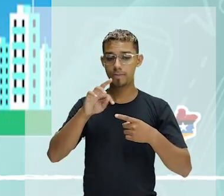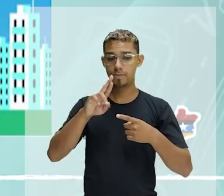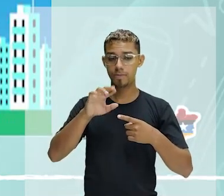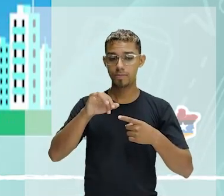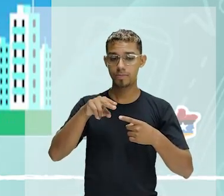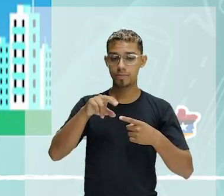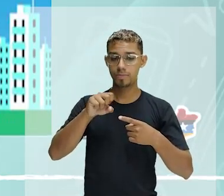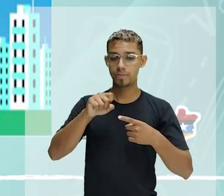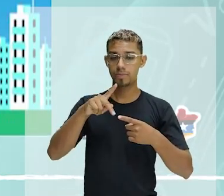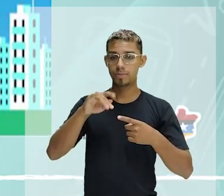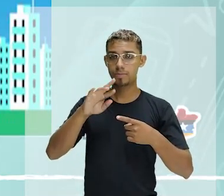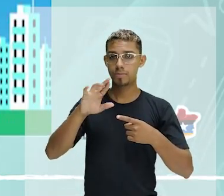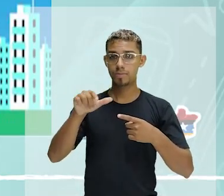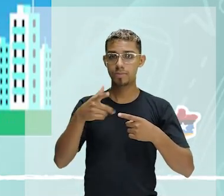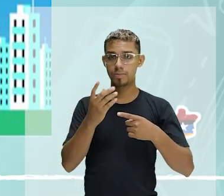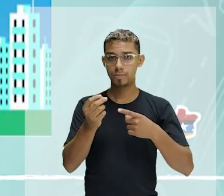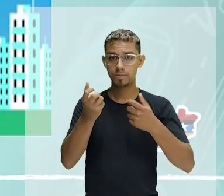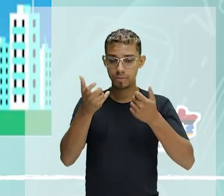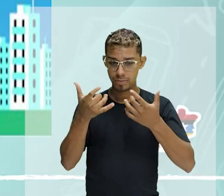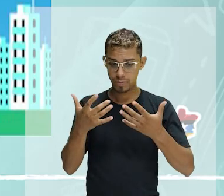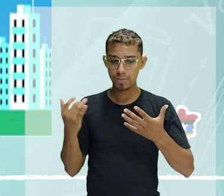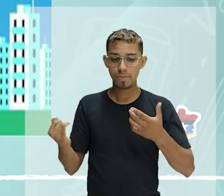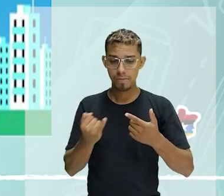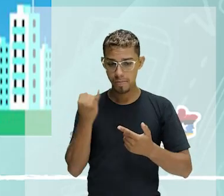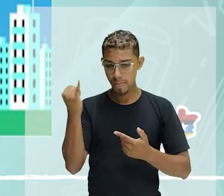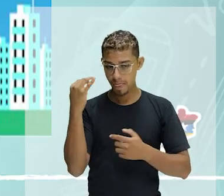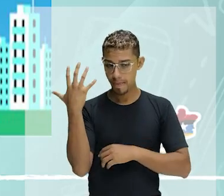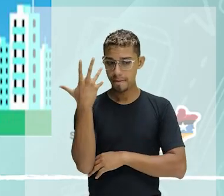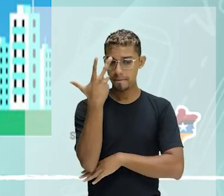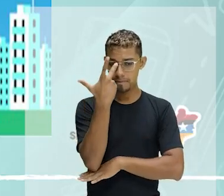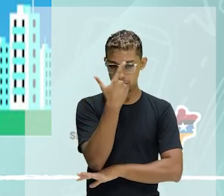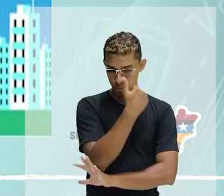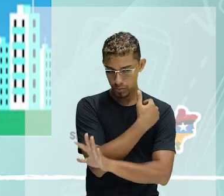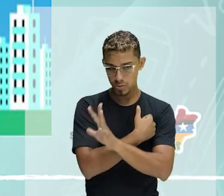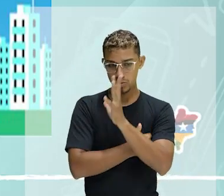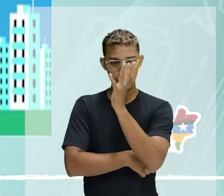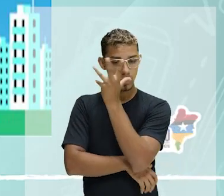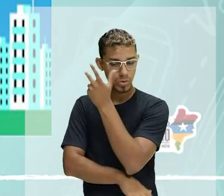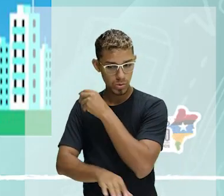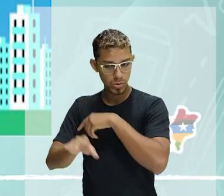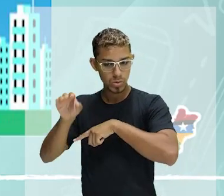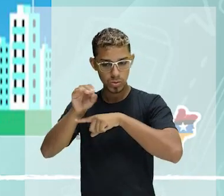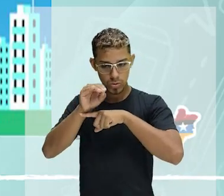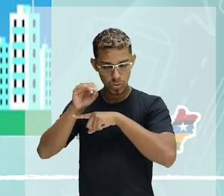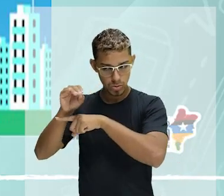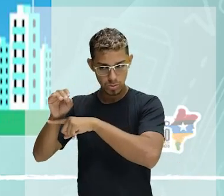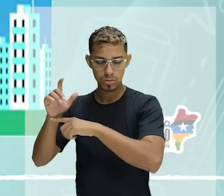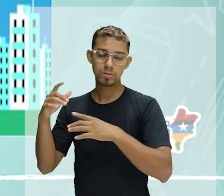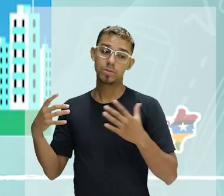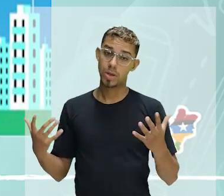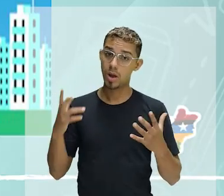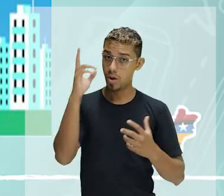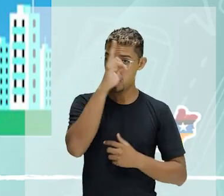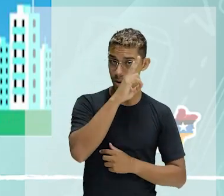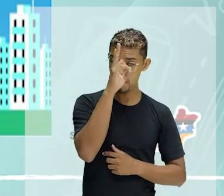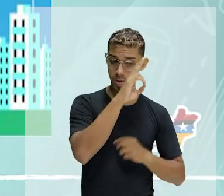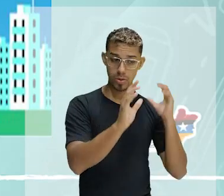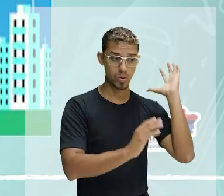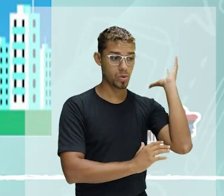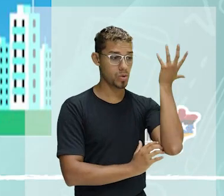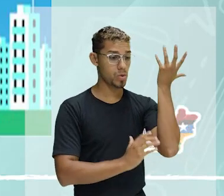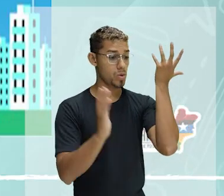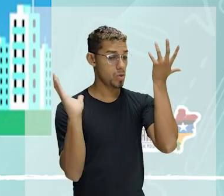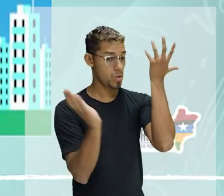vem a importância da preservação da floresta amazônica, lembrando que o desmatamento é, se não, o grande problema do